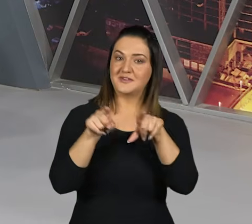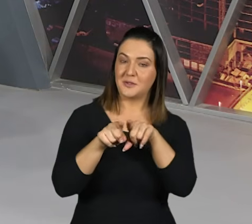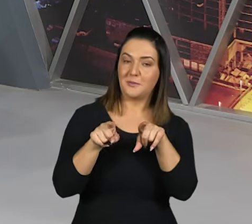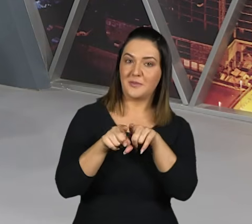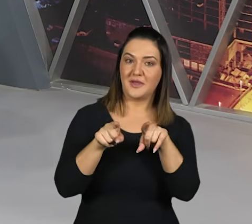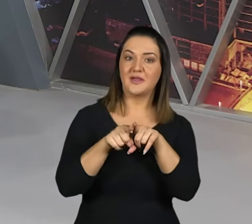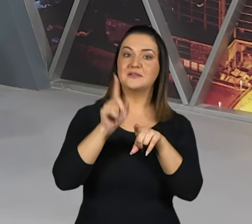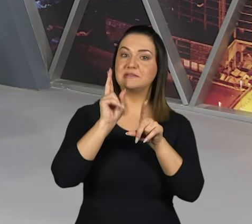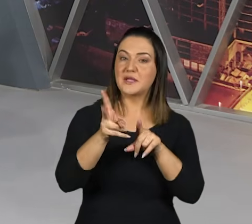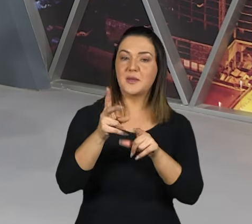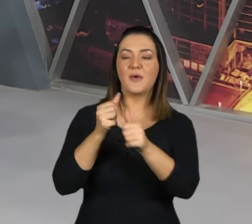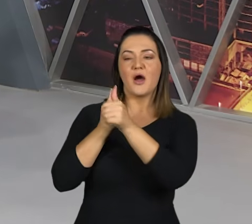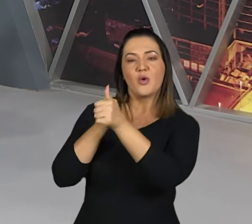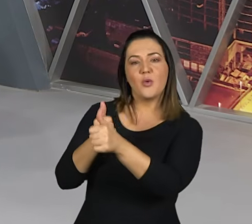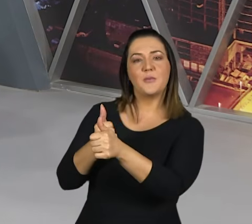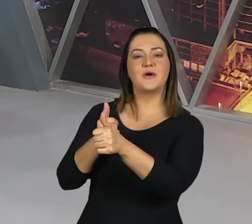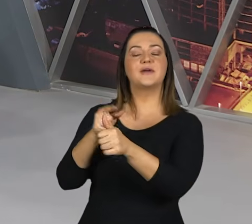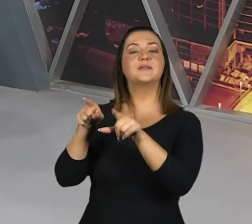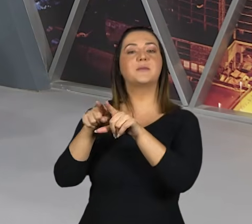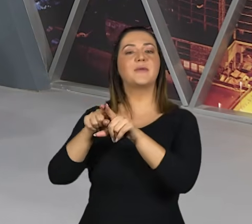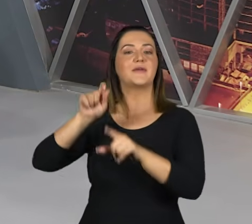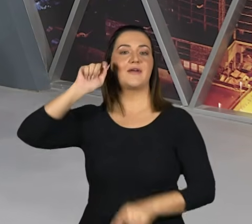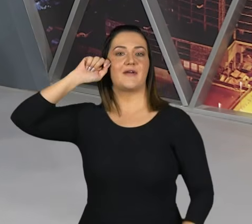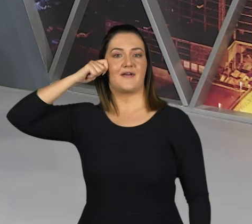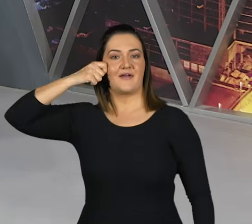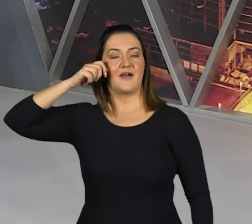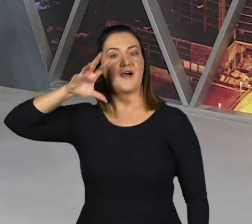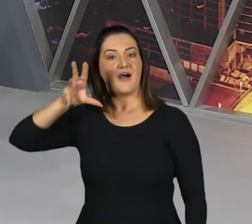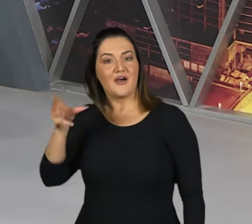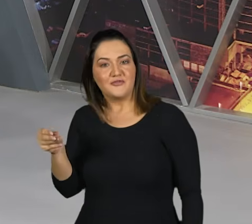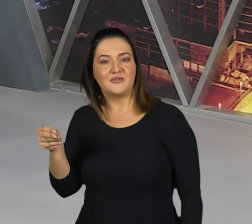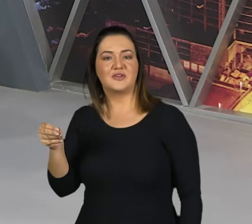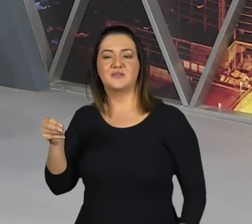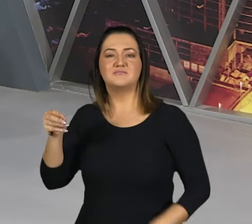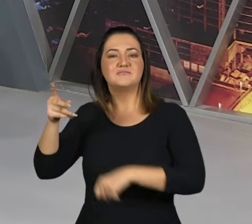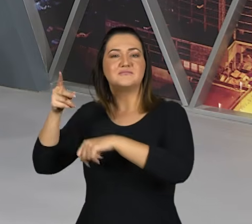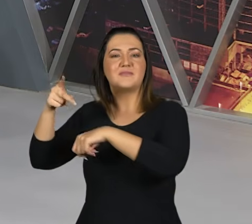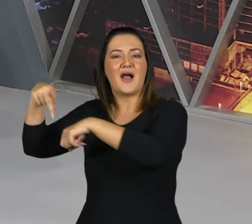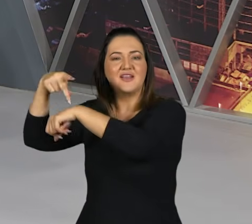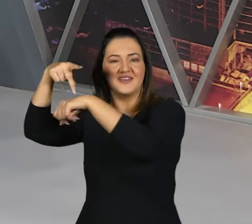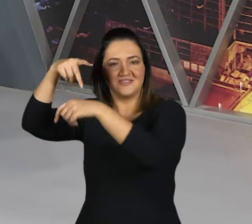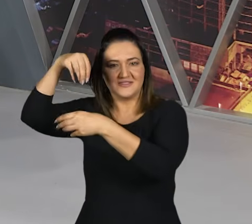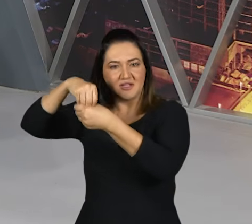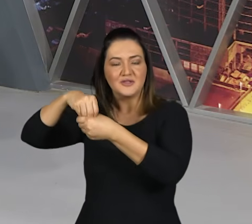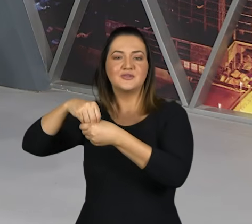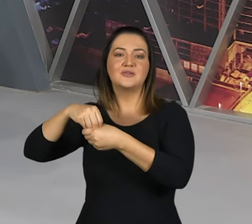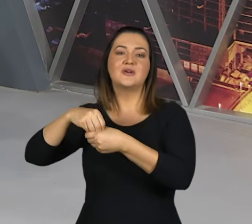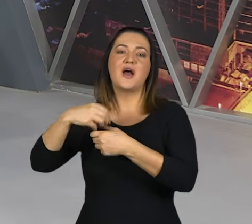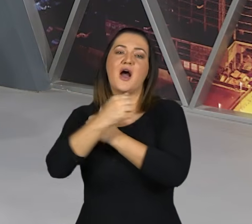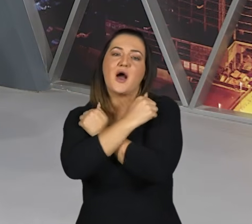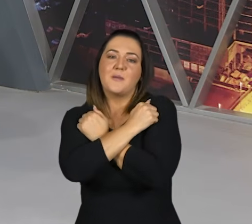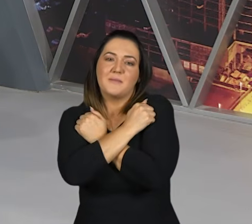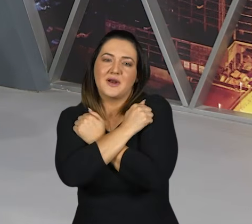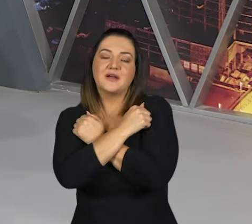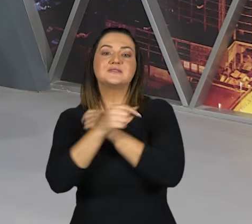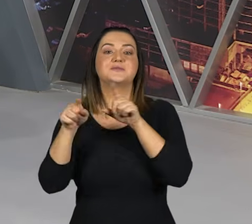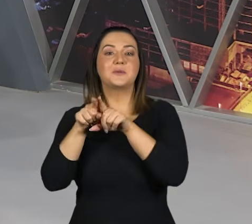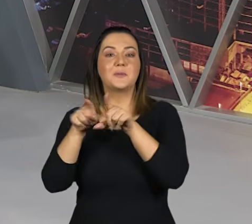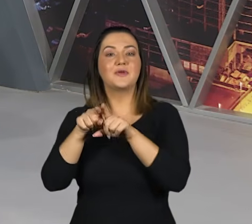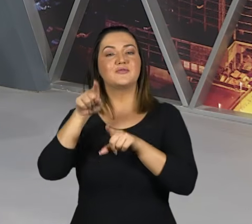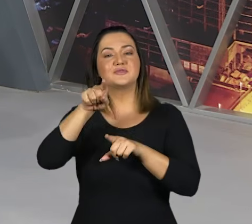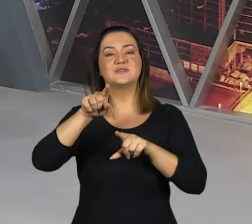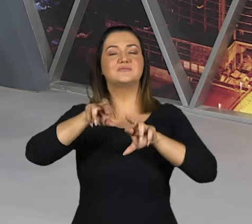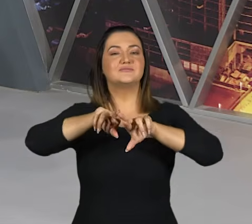também que nos acompanha na África, em vários países da África, tem pessoas conectadas. Um abraço para São Tomé